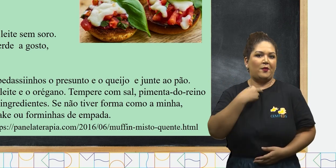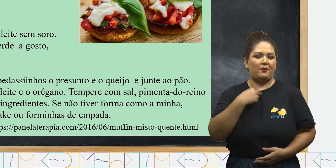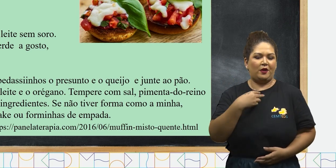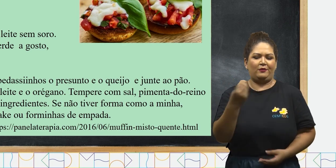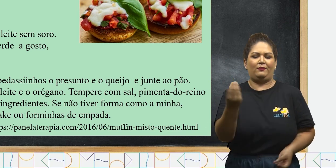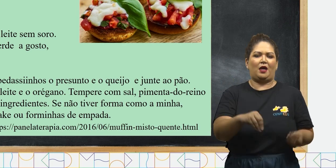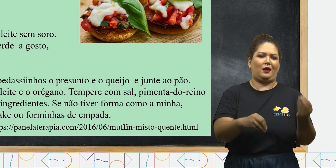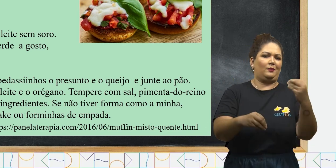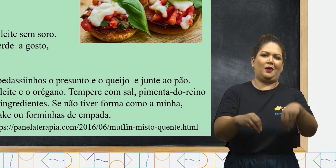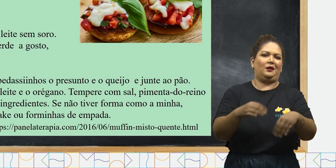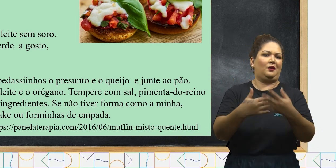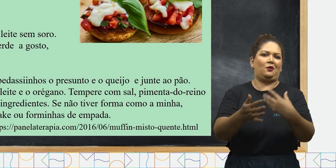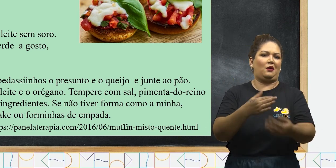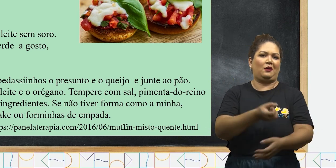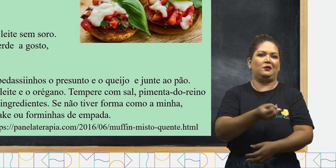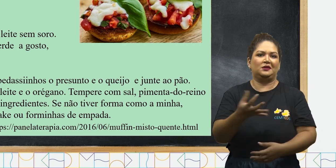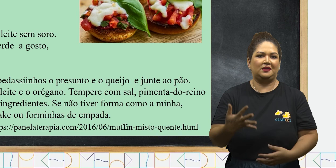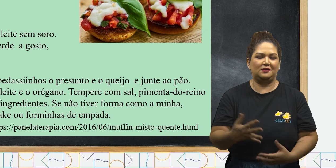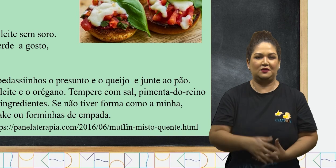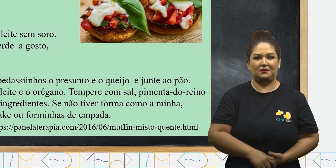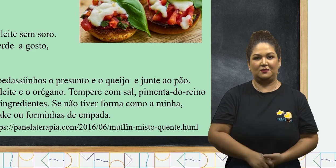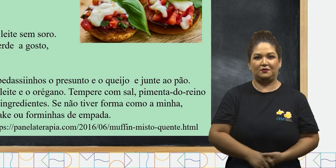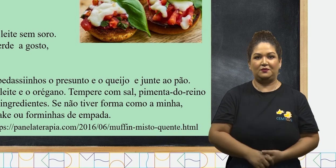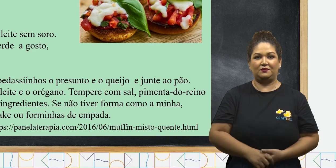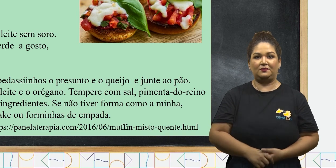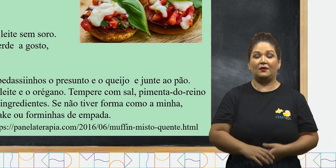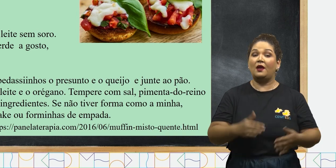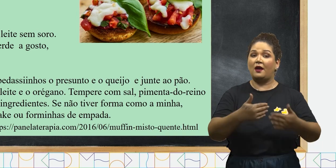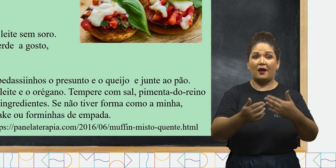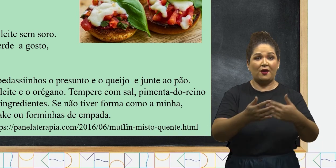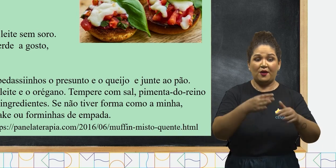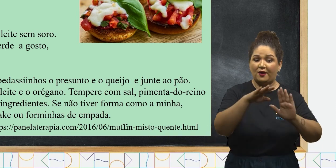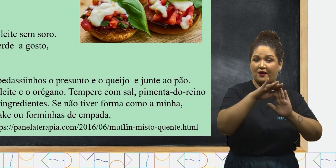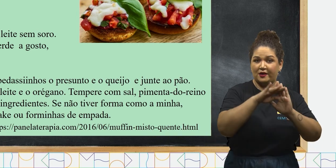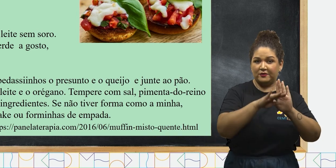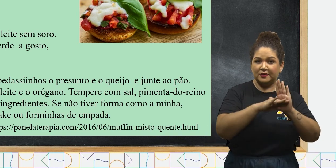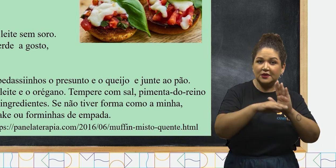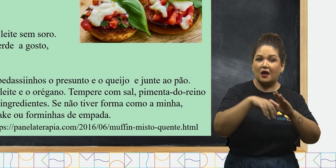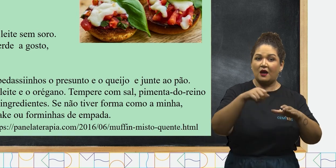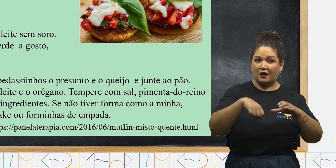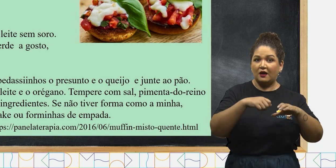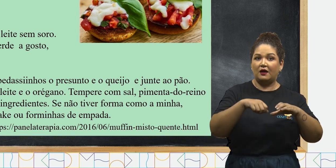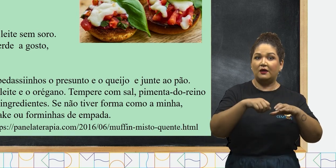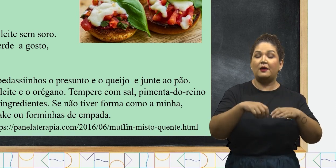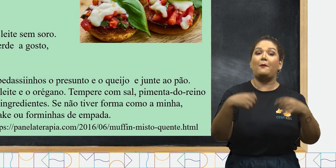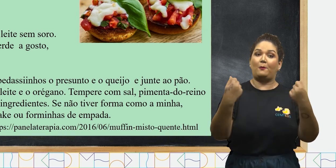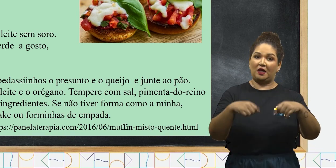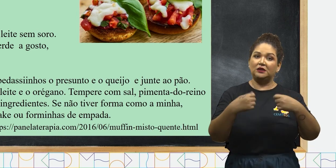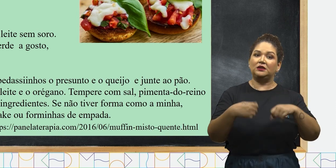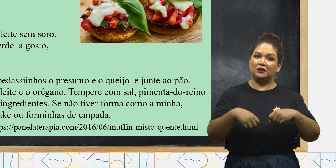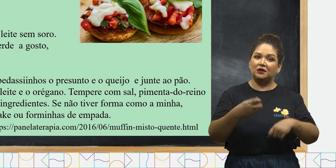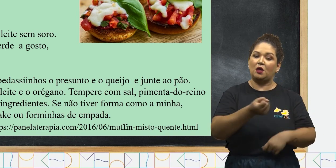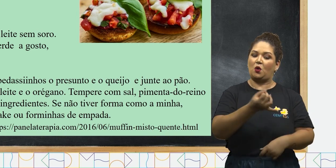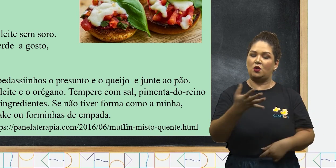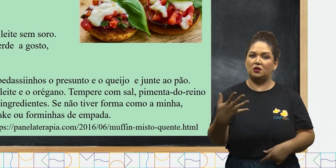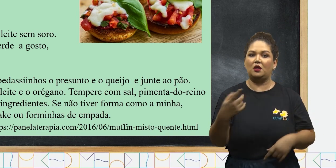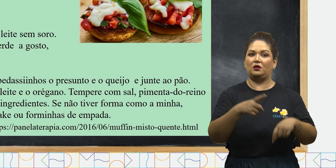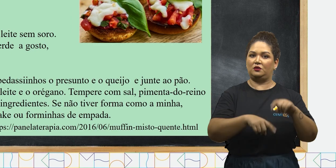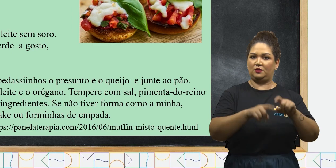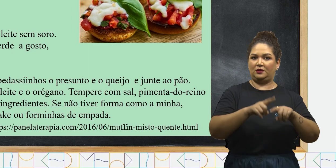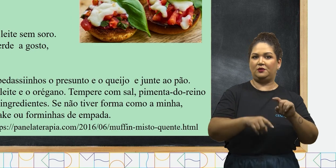quantidade que você quiser. Em qualquer receita que você alcançar, esta informação estará